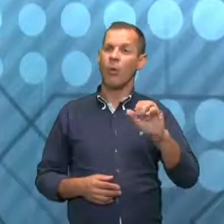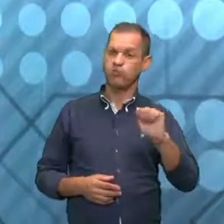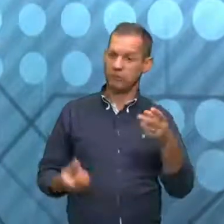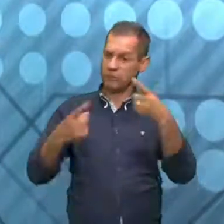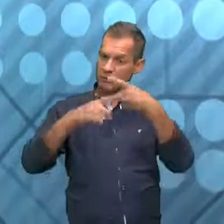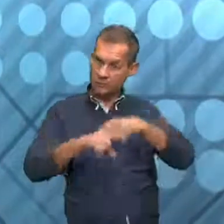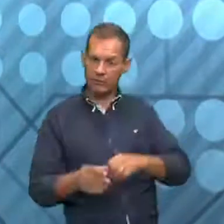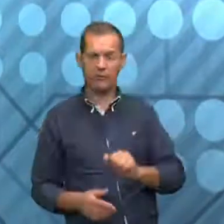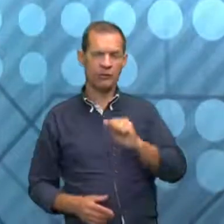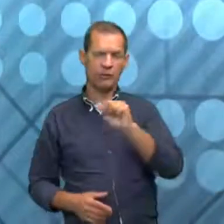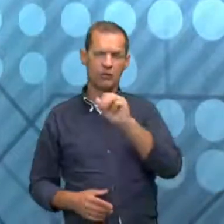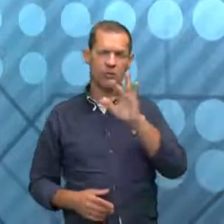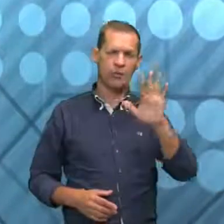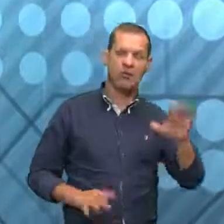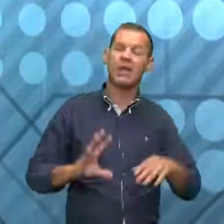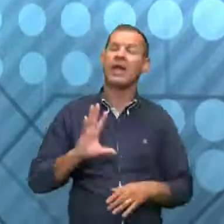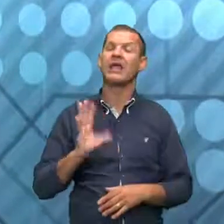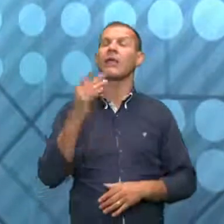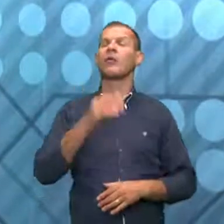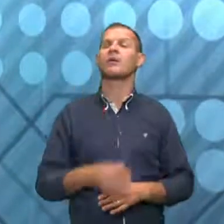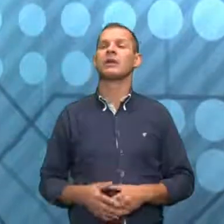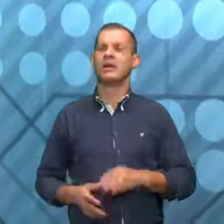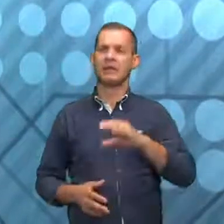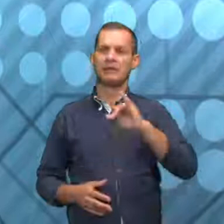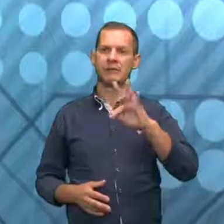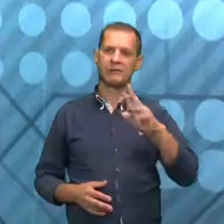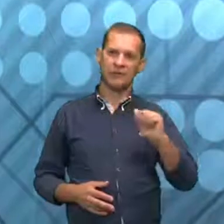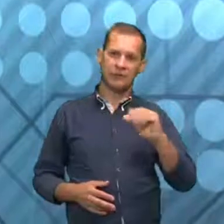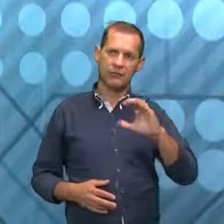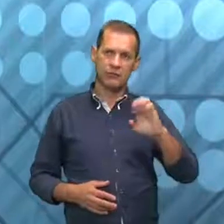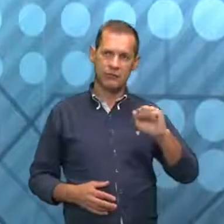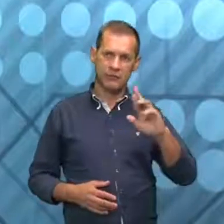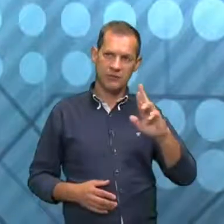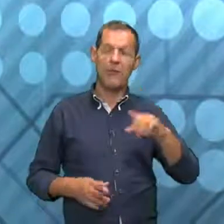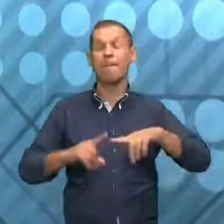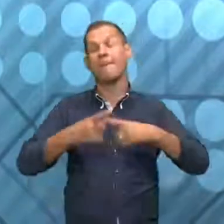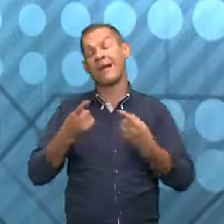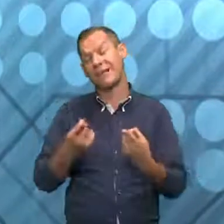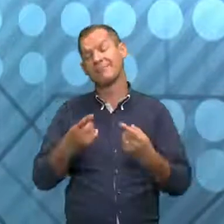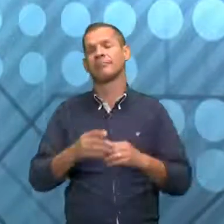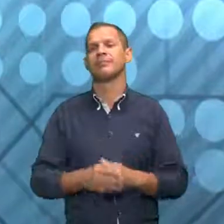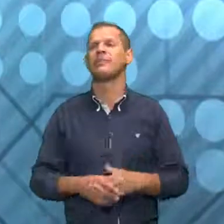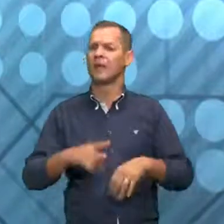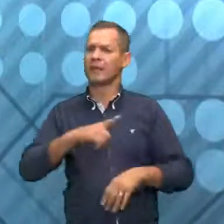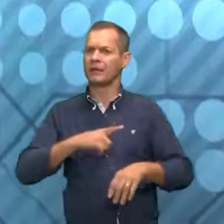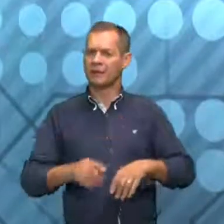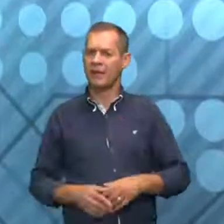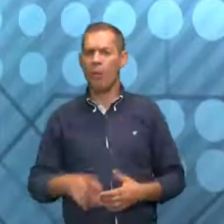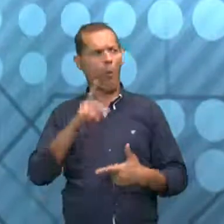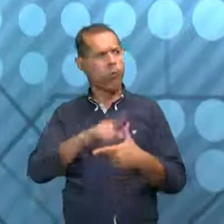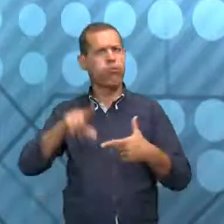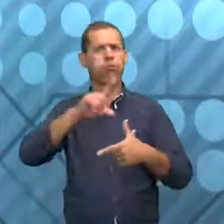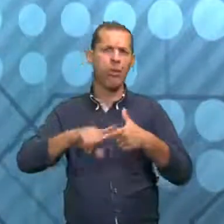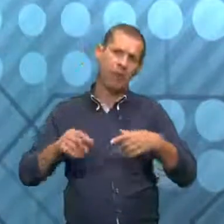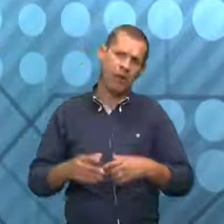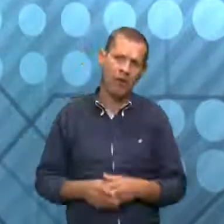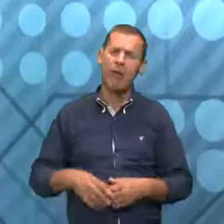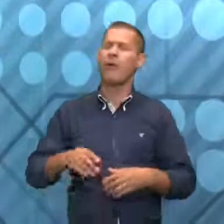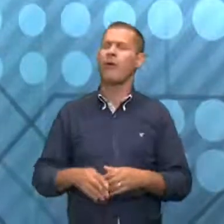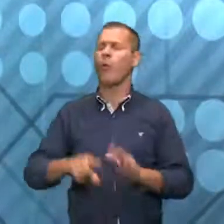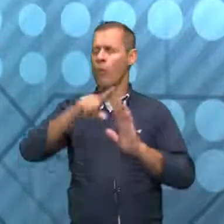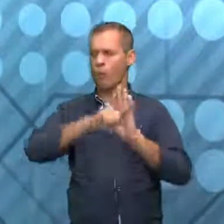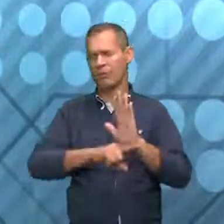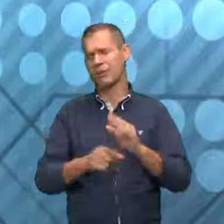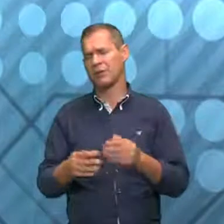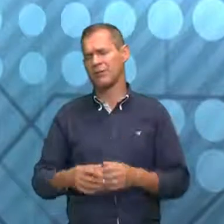no abecedário. É assim que funciona a cifra de César. Mas existem alguns problemas. Isso é um processo